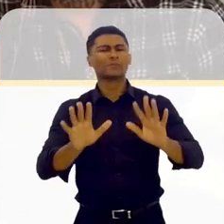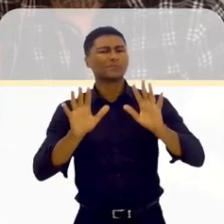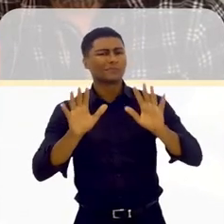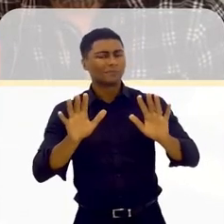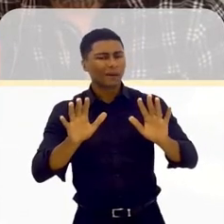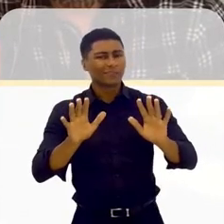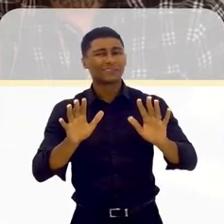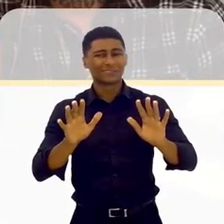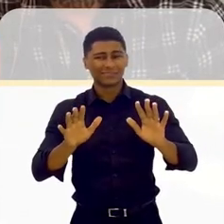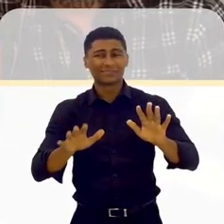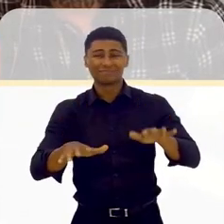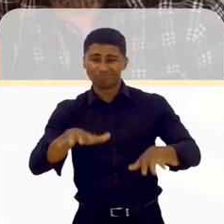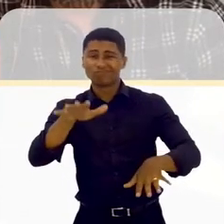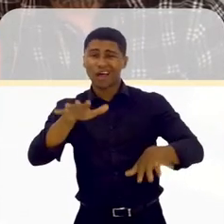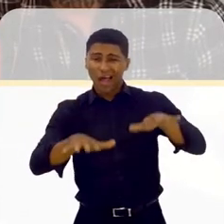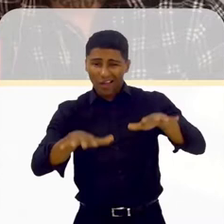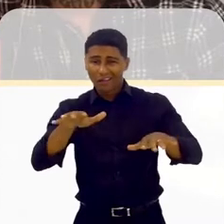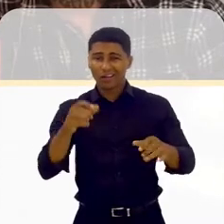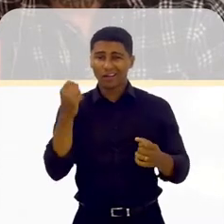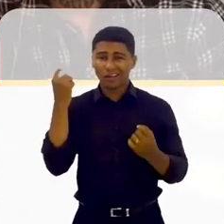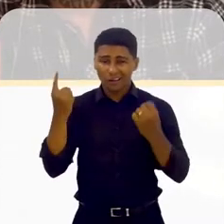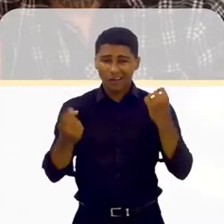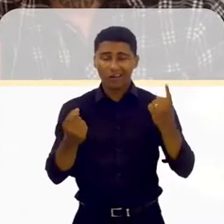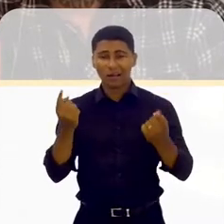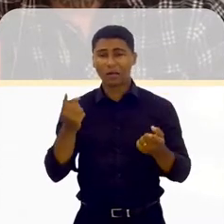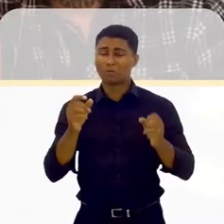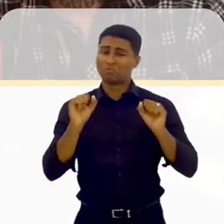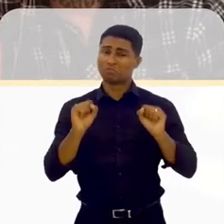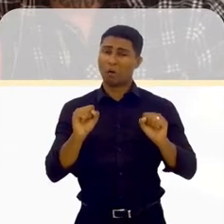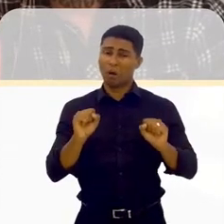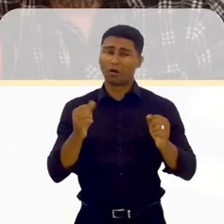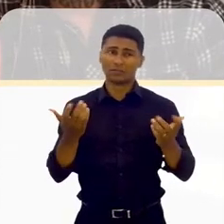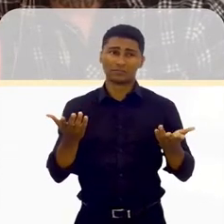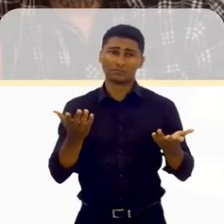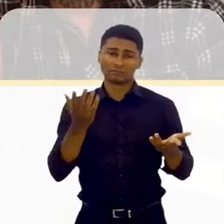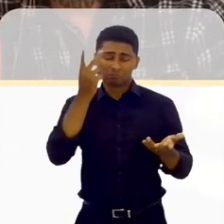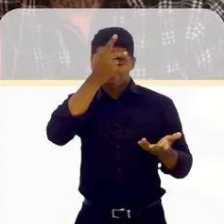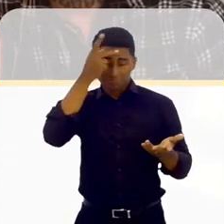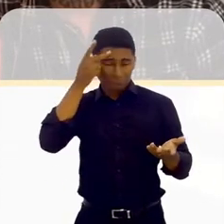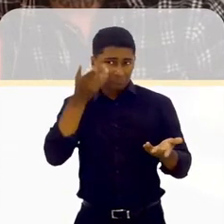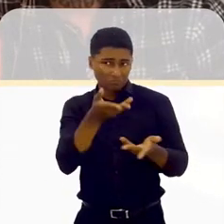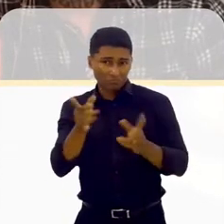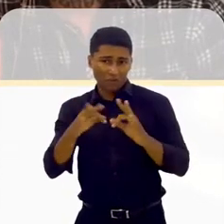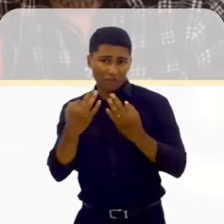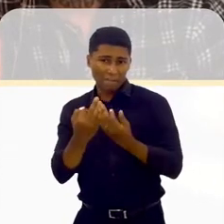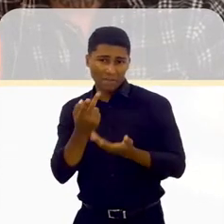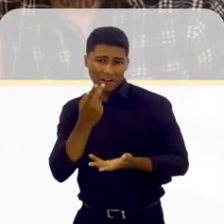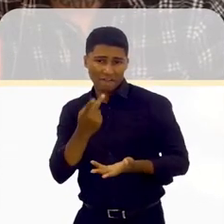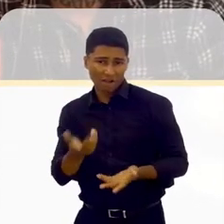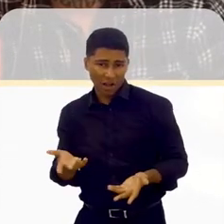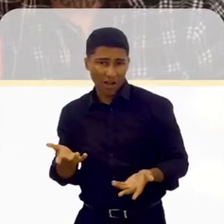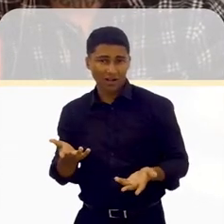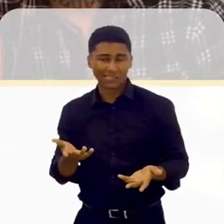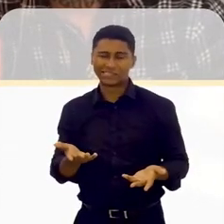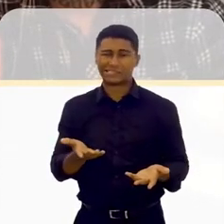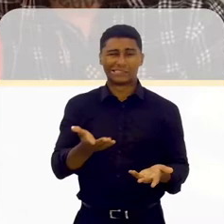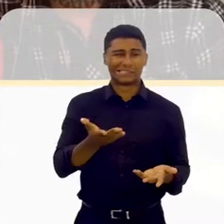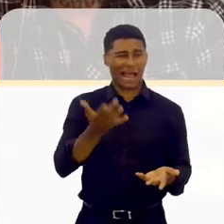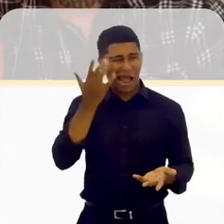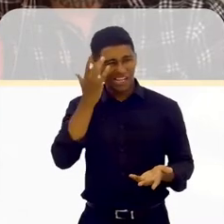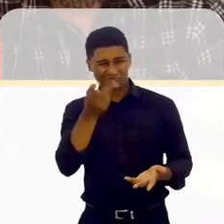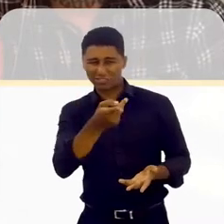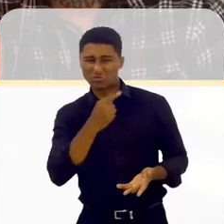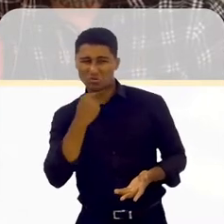mesmo tempo, ouvir eventualmente alguma fala dessas na família de vocês que já trabalhava